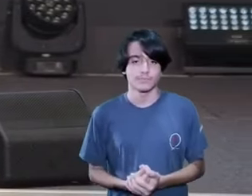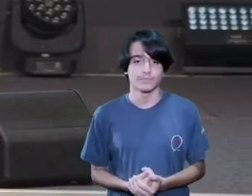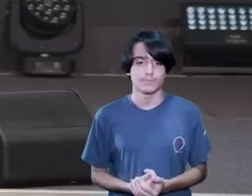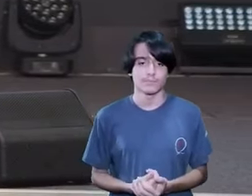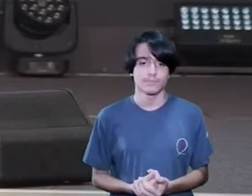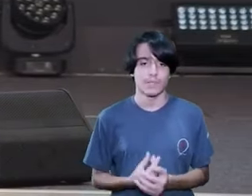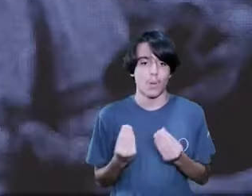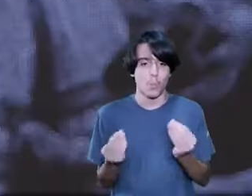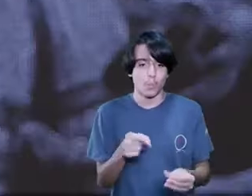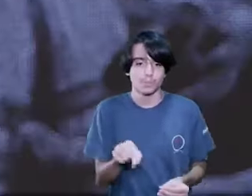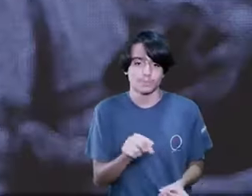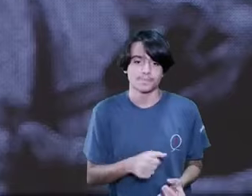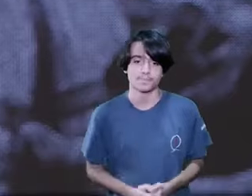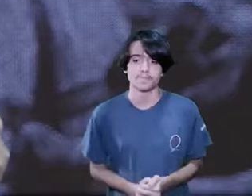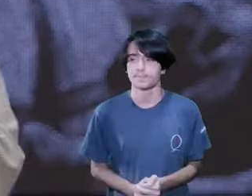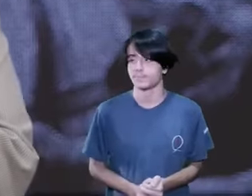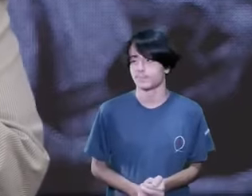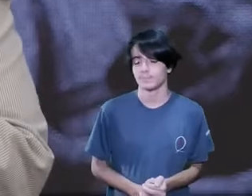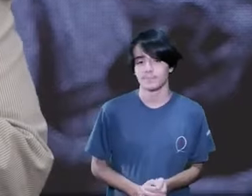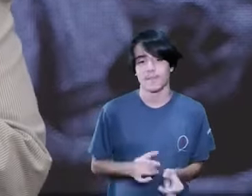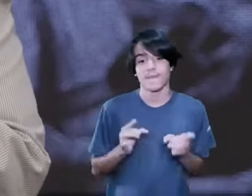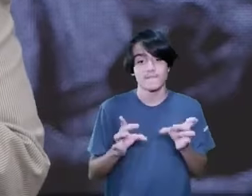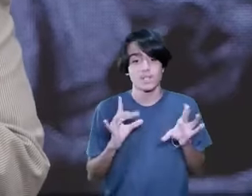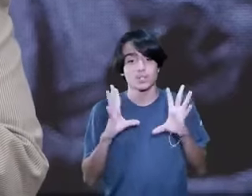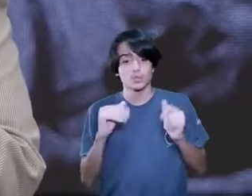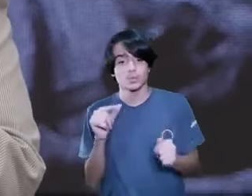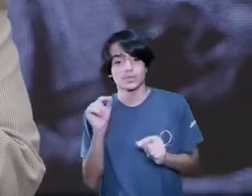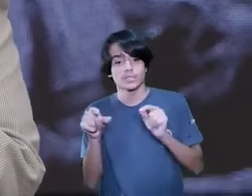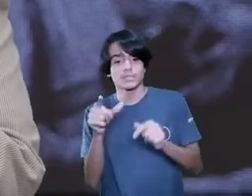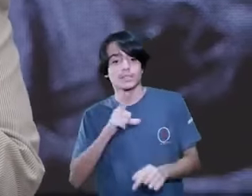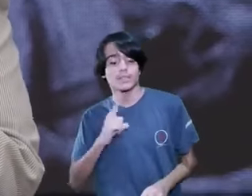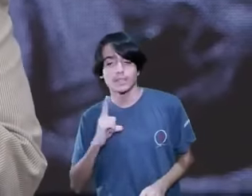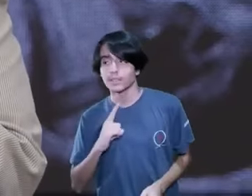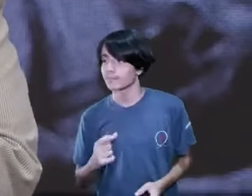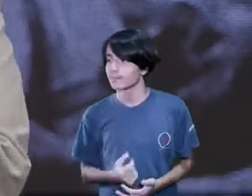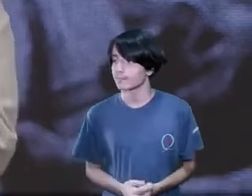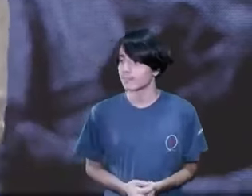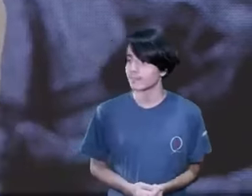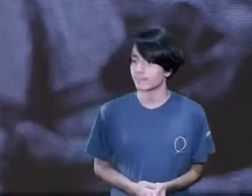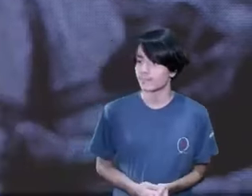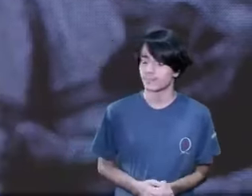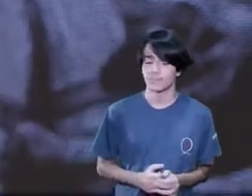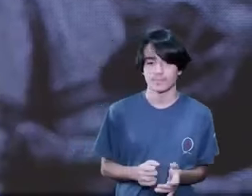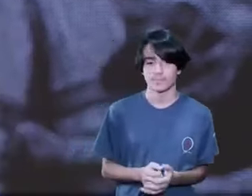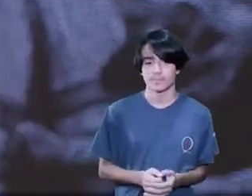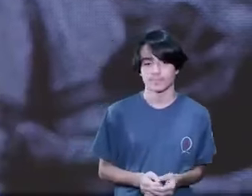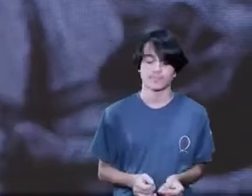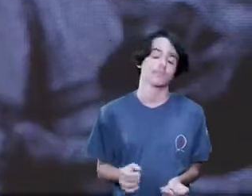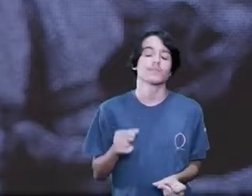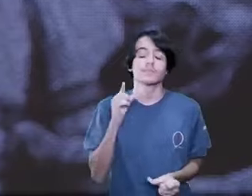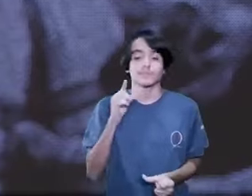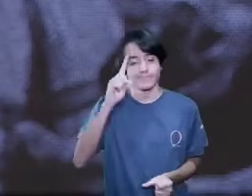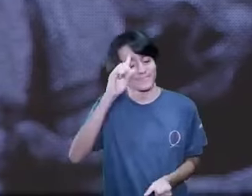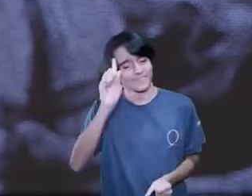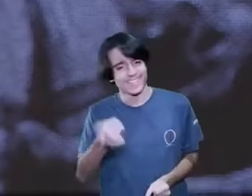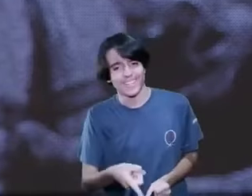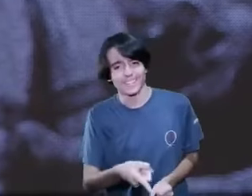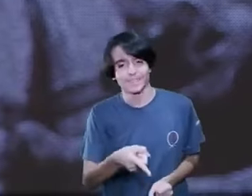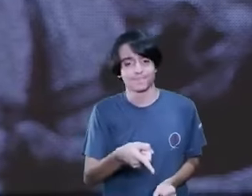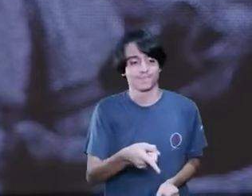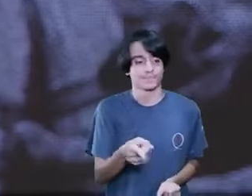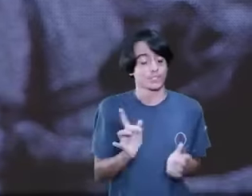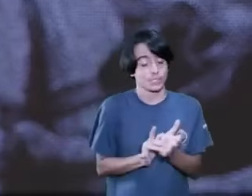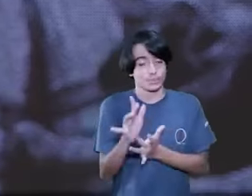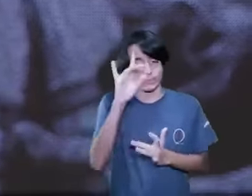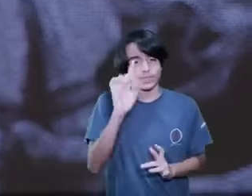tais. Vai e vende tudo o que tens. Esta ordem dada, essa exigência feita por